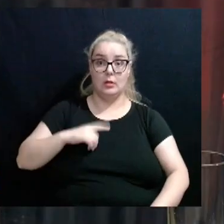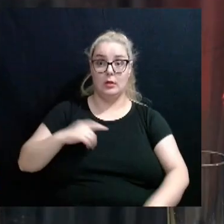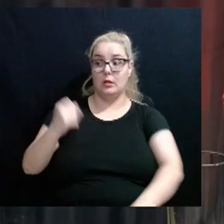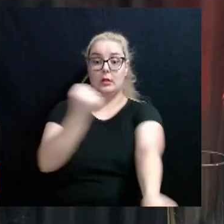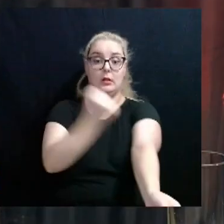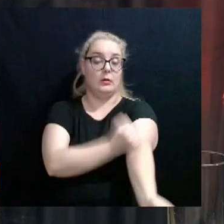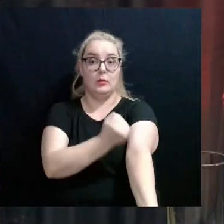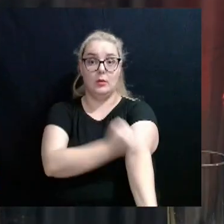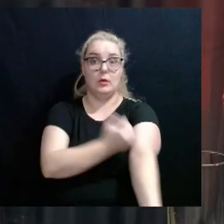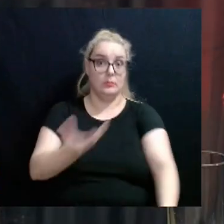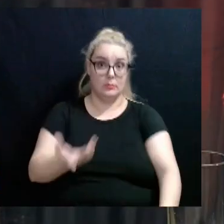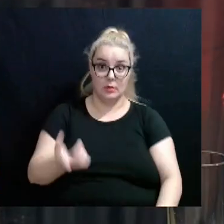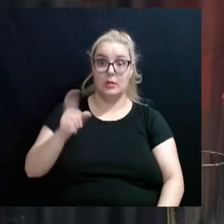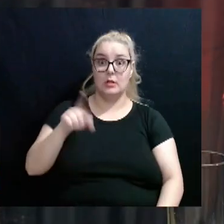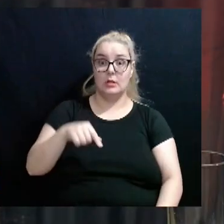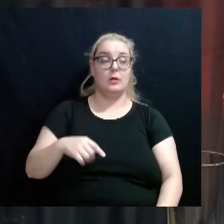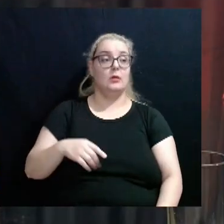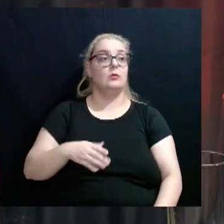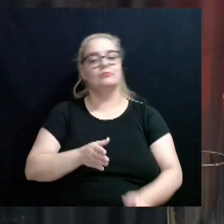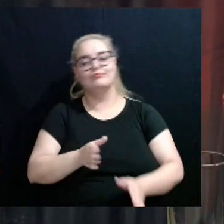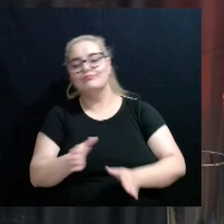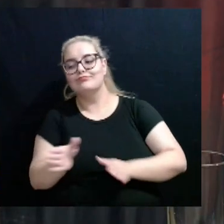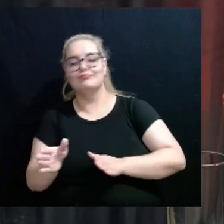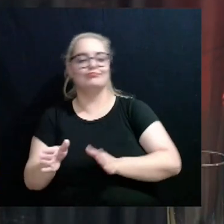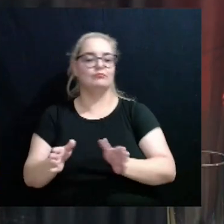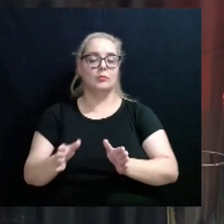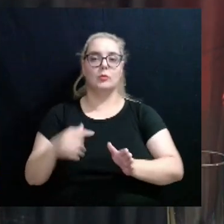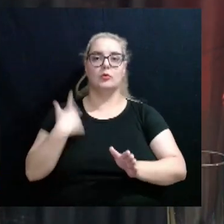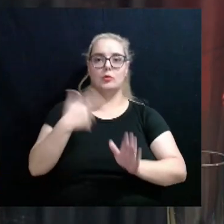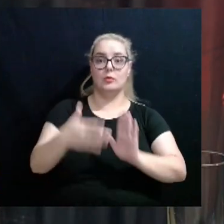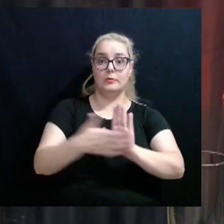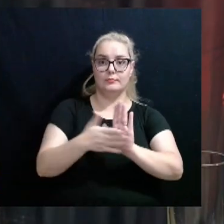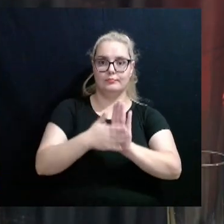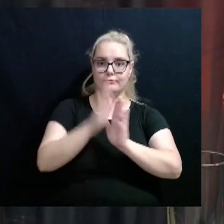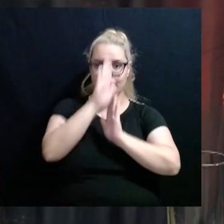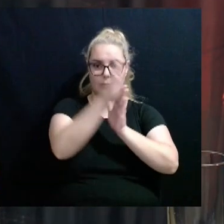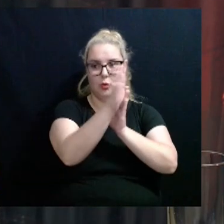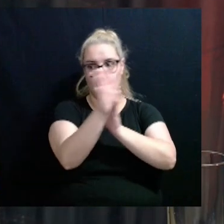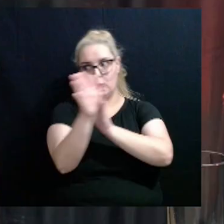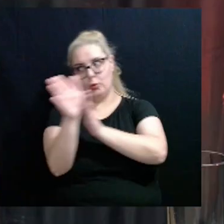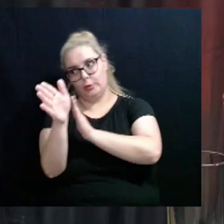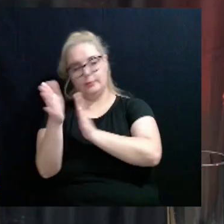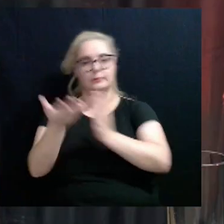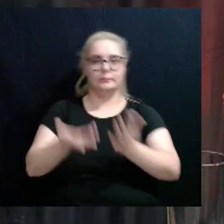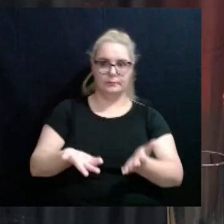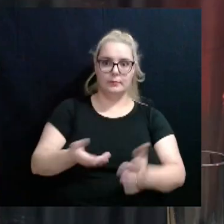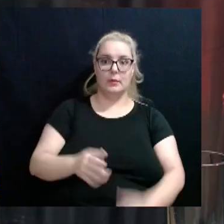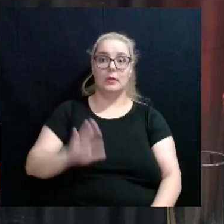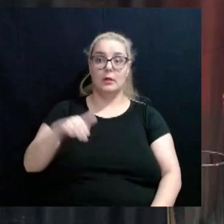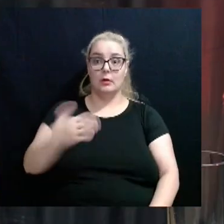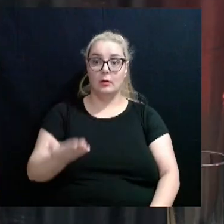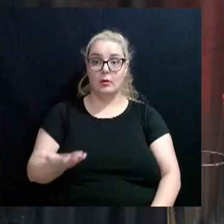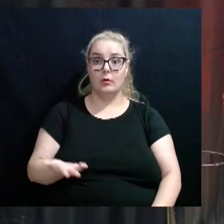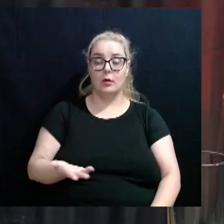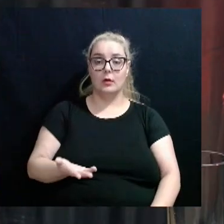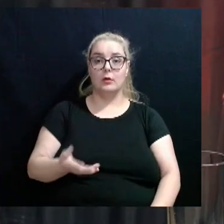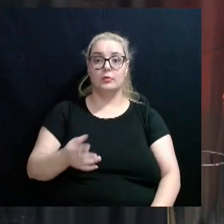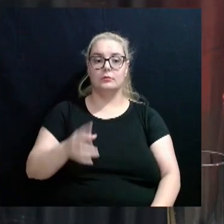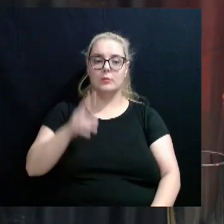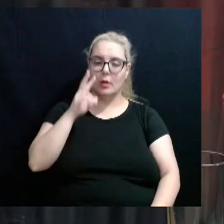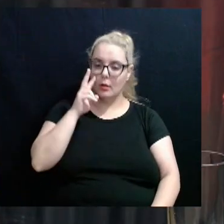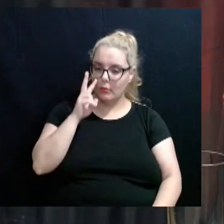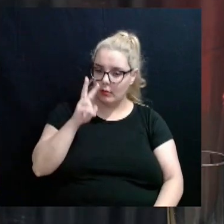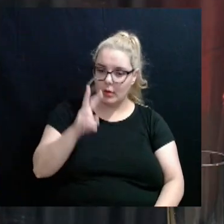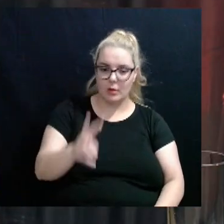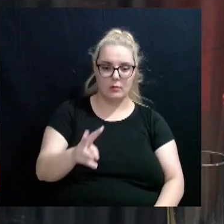nos desvia do nosso propósito. uhum, Então, quando nós olhamos para algo,